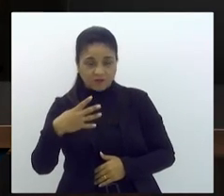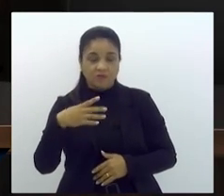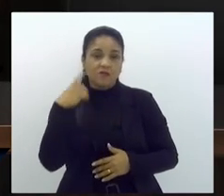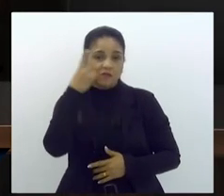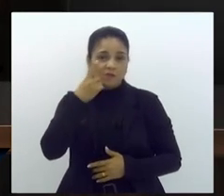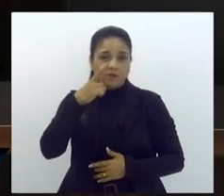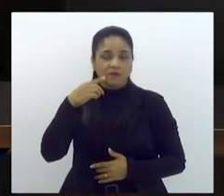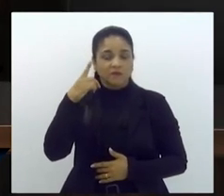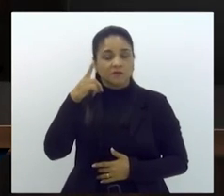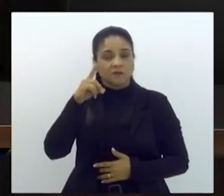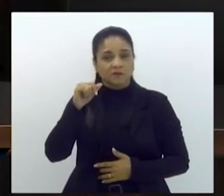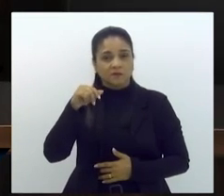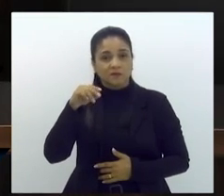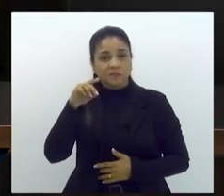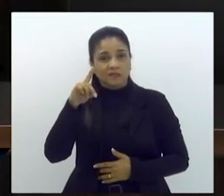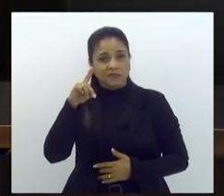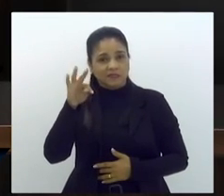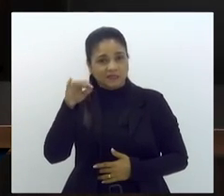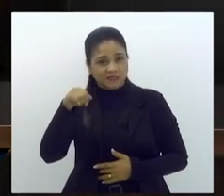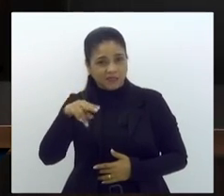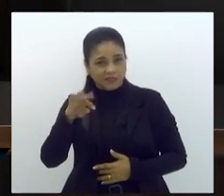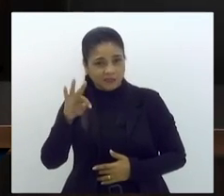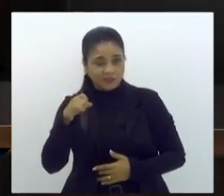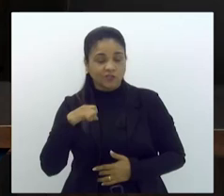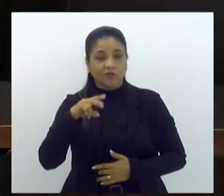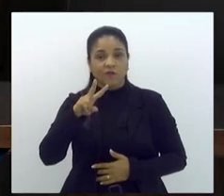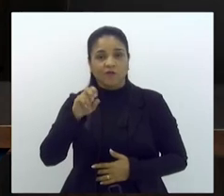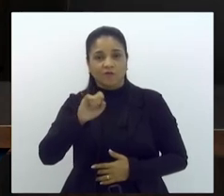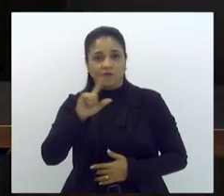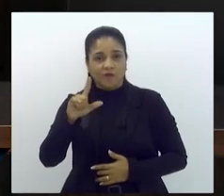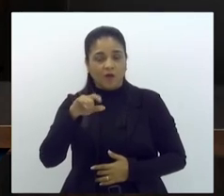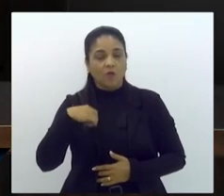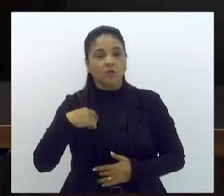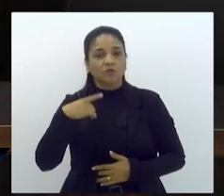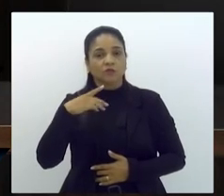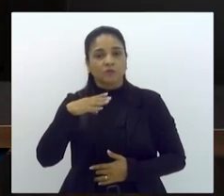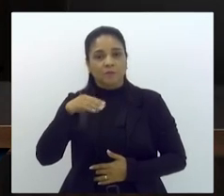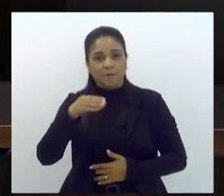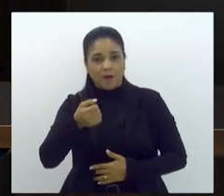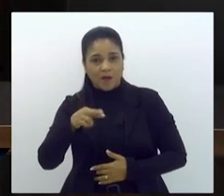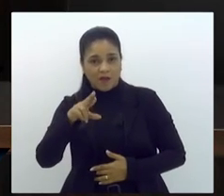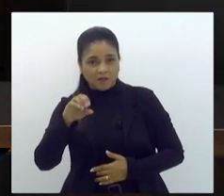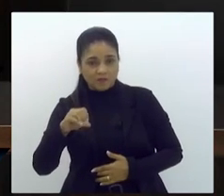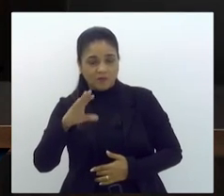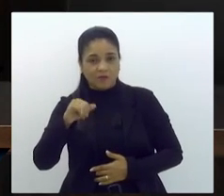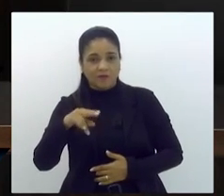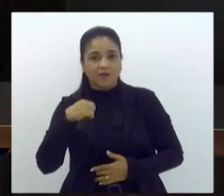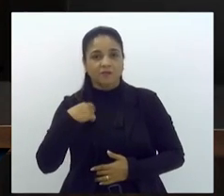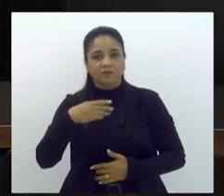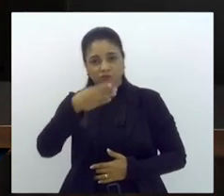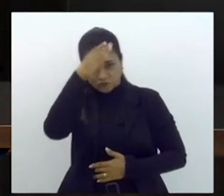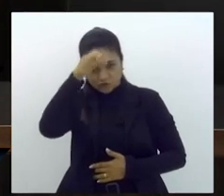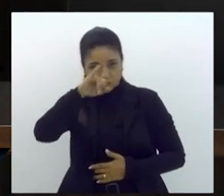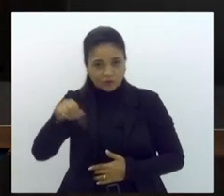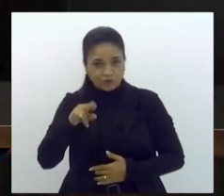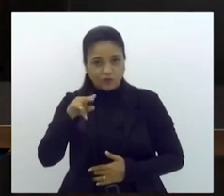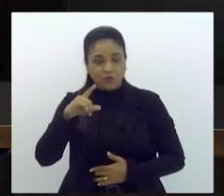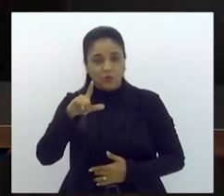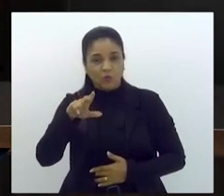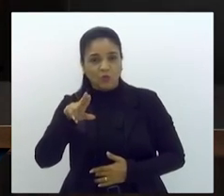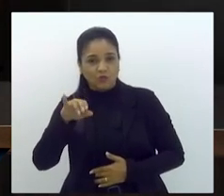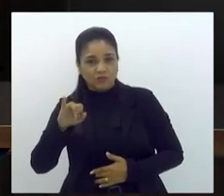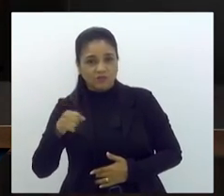Tande Vieira Val Ceasa máscanela Tia Jô Dionísio Lins Chico Machado Lucinha